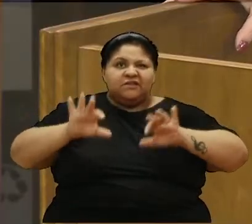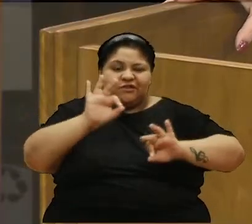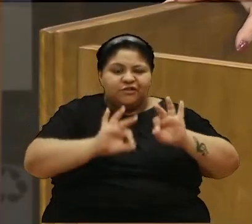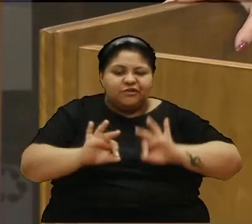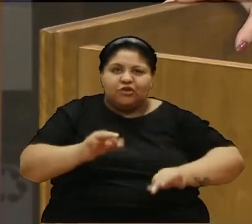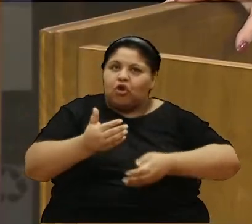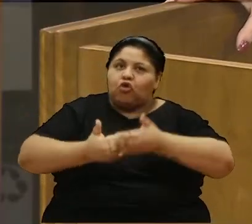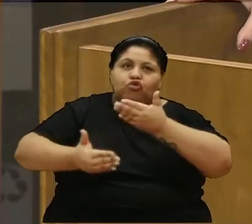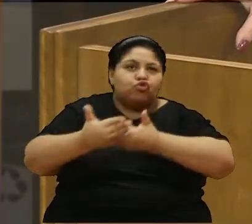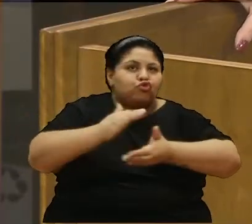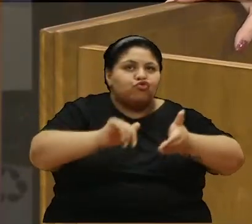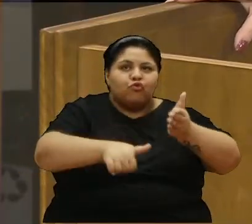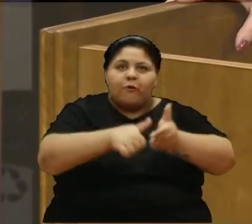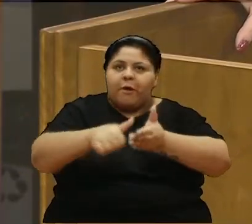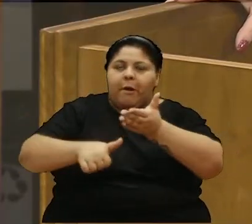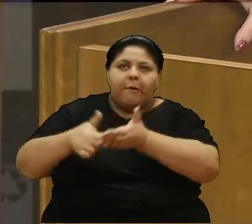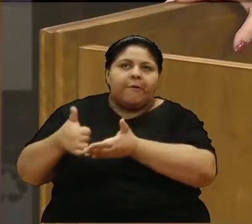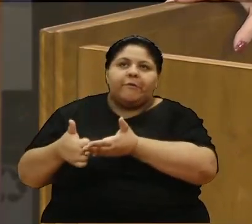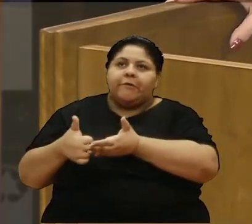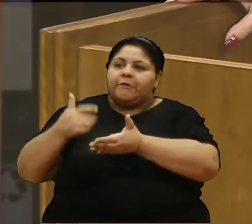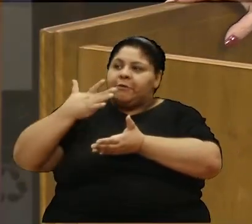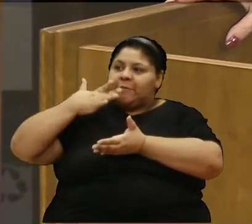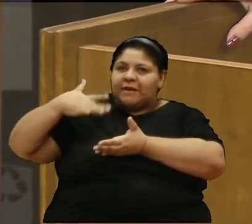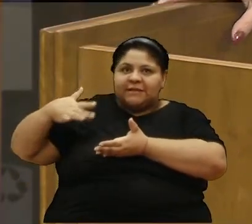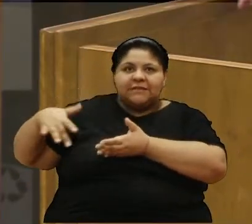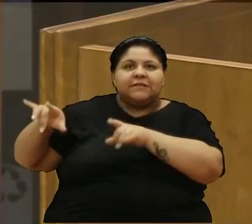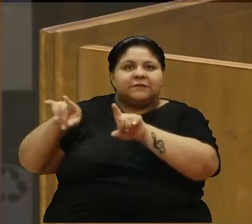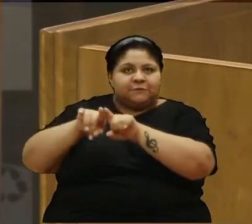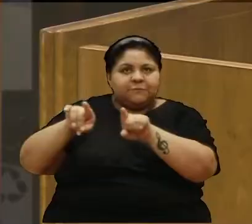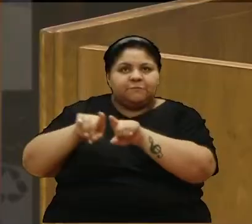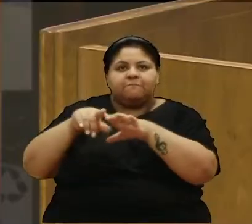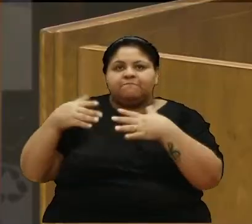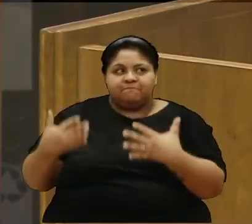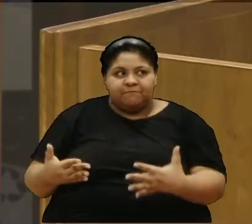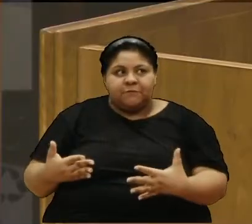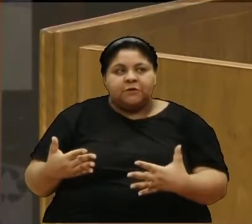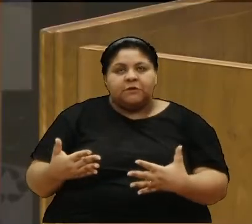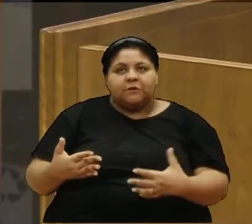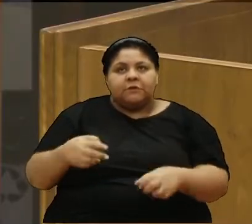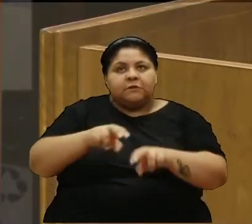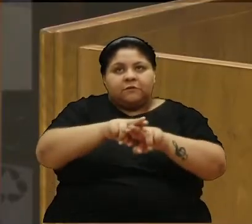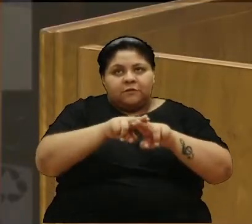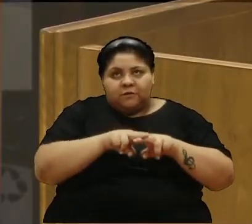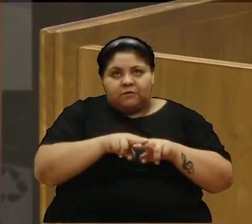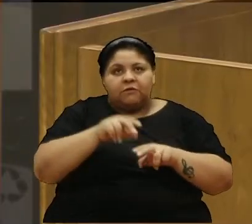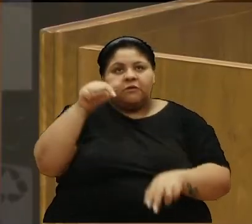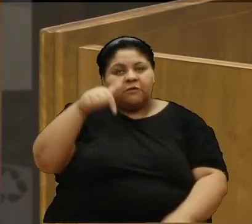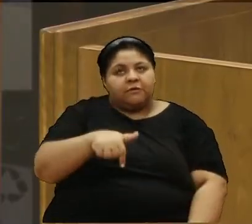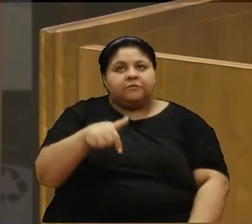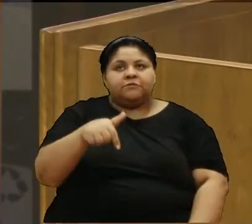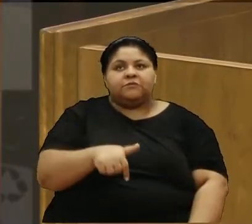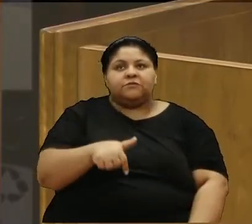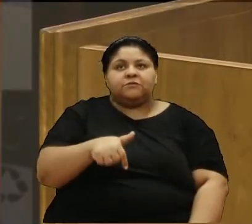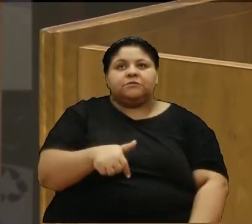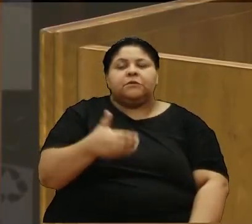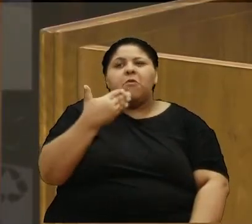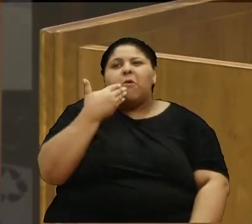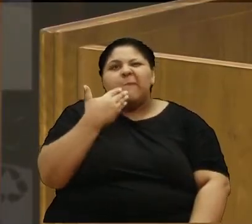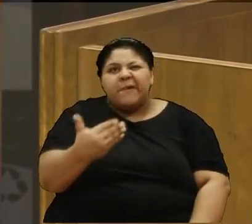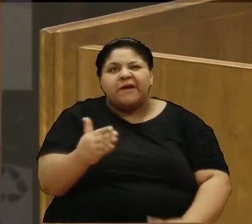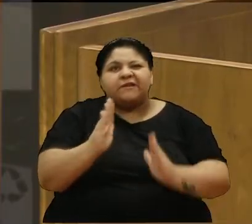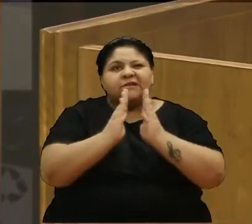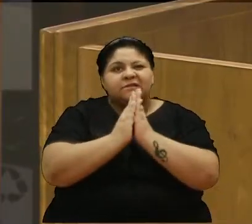vai ser melhor para as crianças também. Então, nesse sentido, que eu faço um apelo